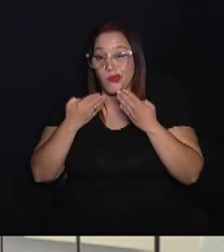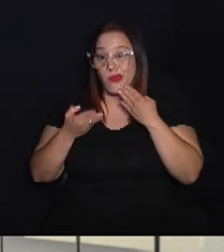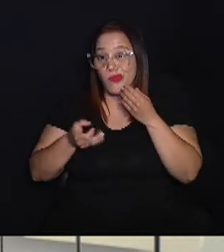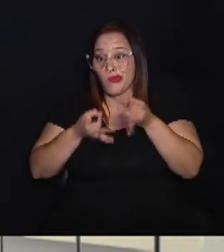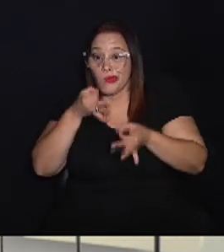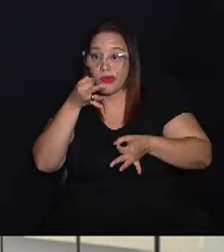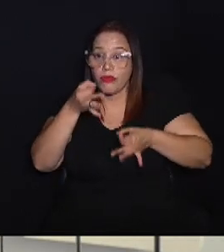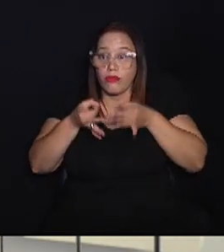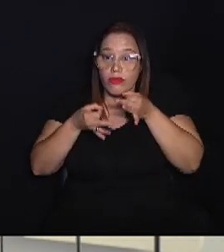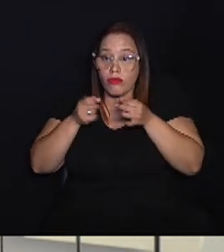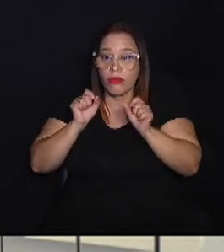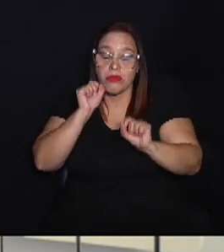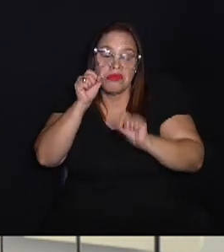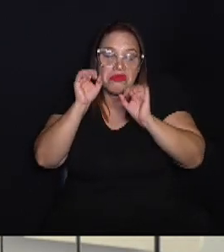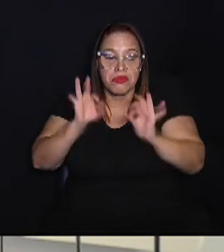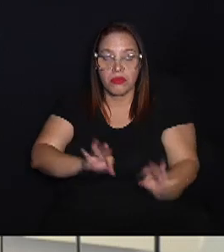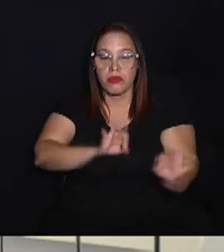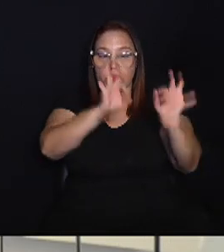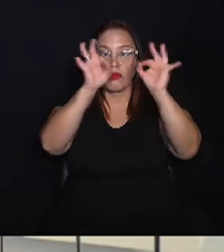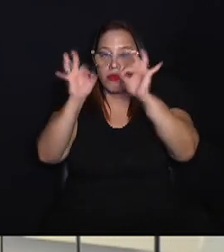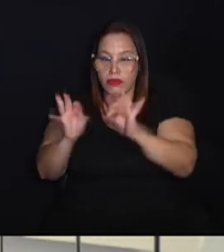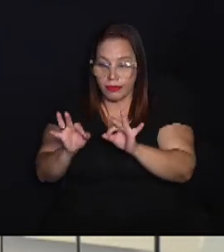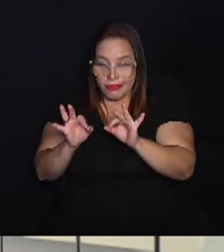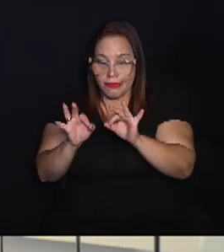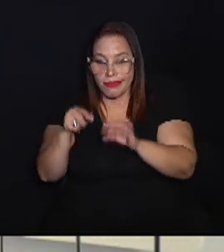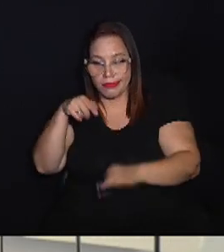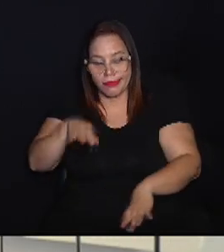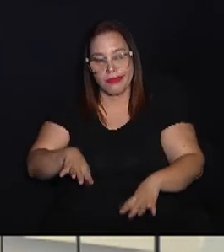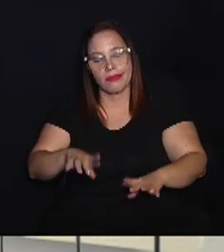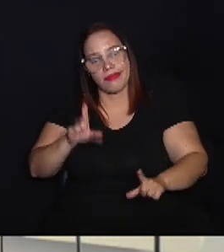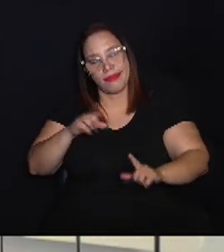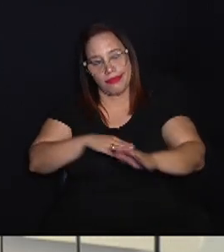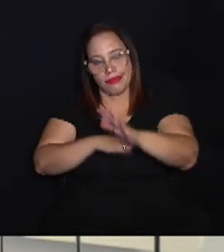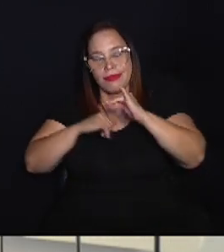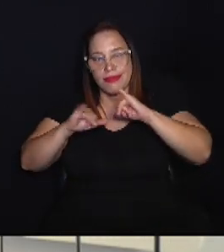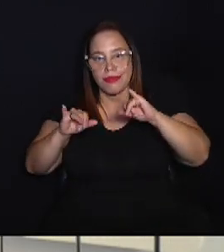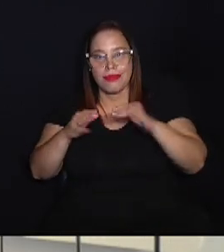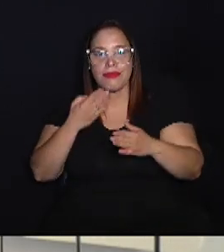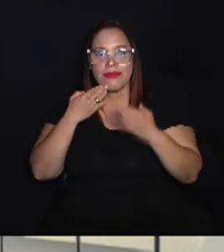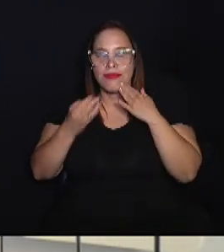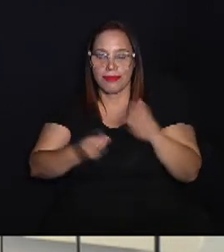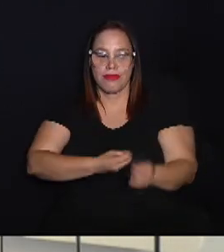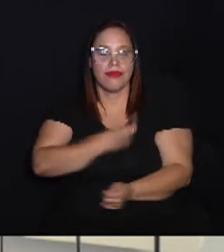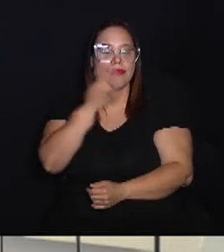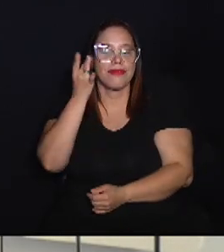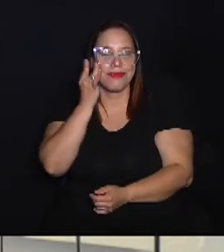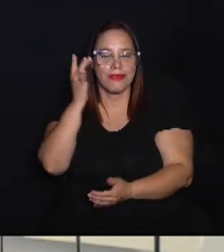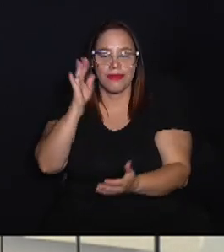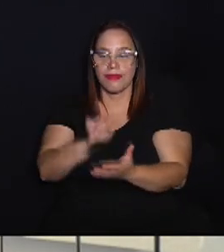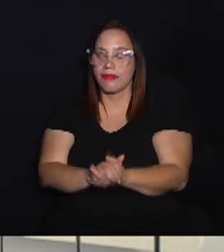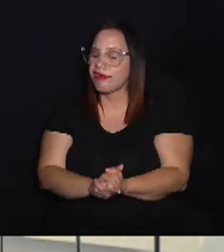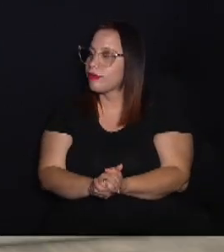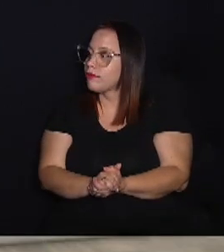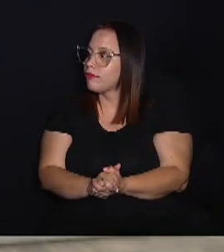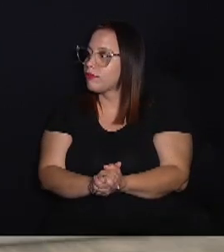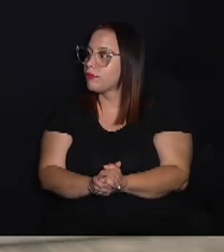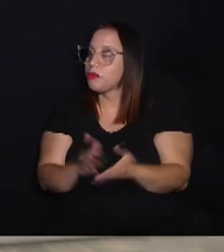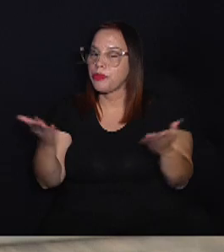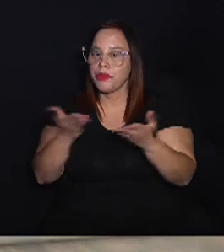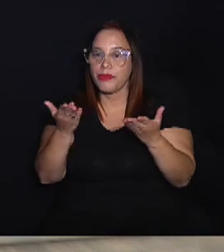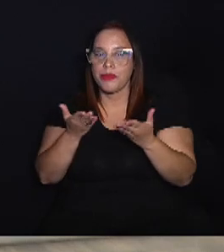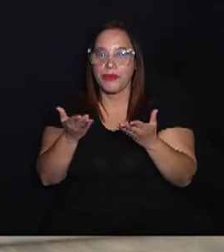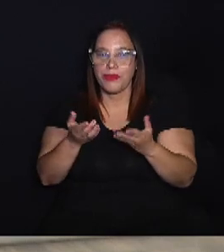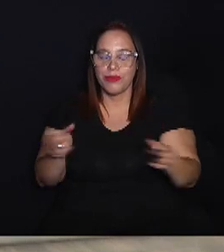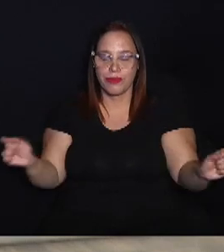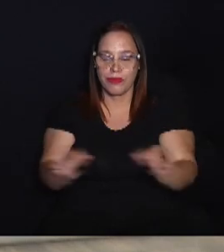seu elogio, uma crítica construtiva, o que você quer assistir aqui no nosso telejornal, que a gente conversa ao vivo.